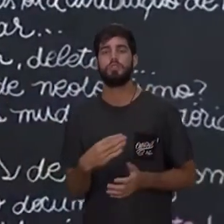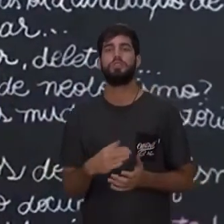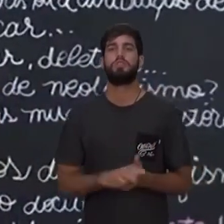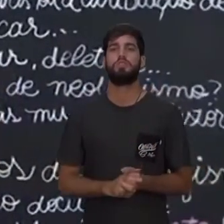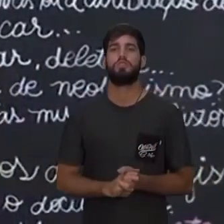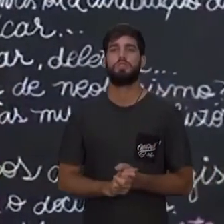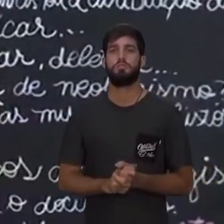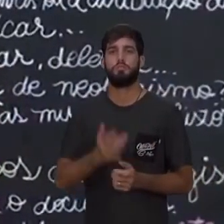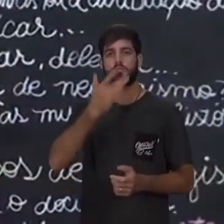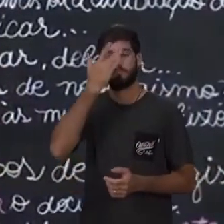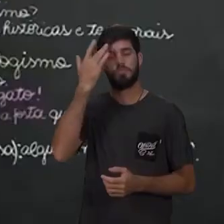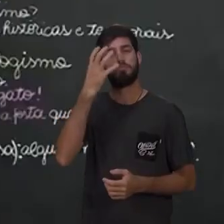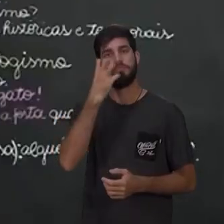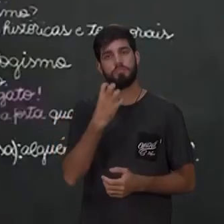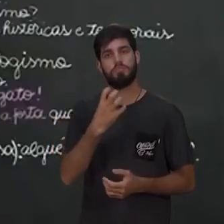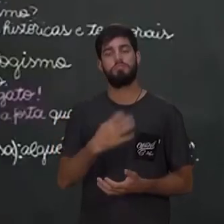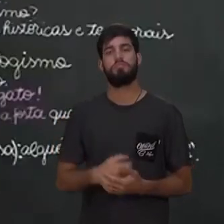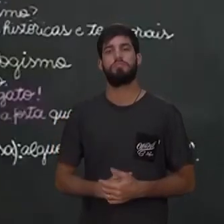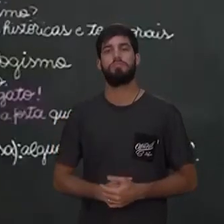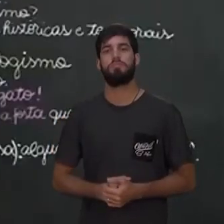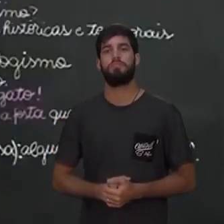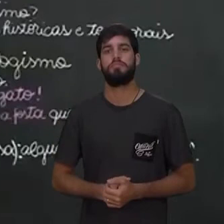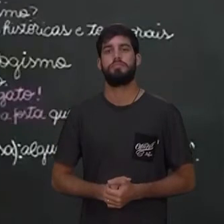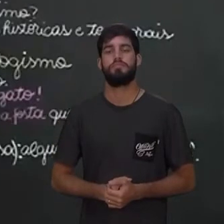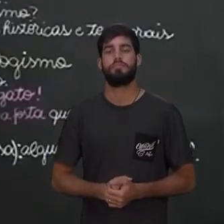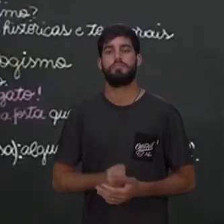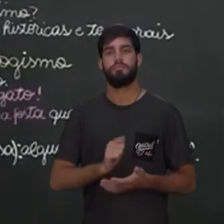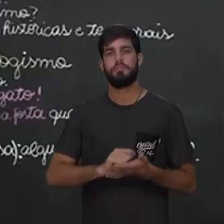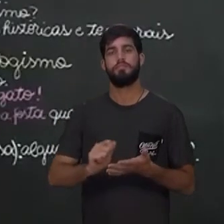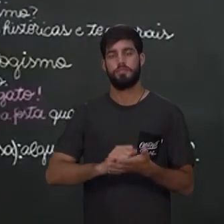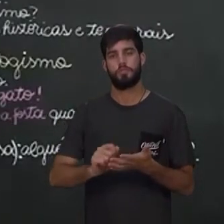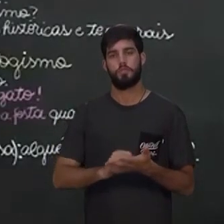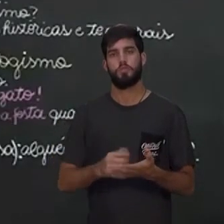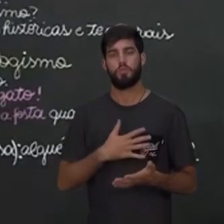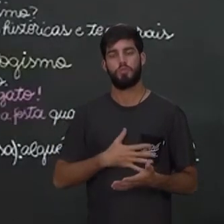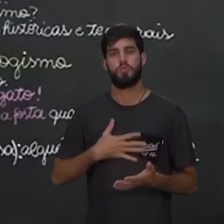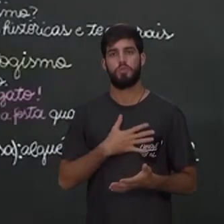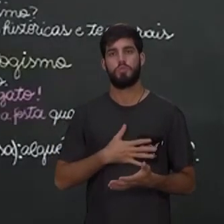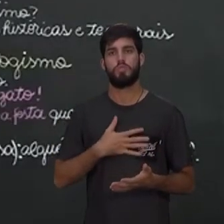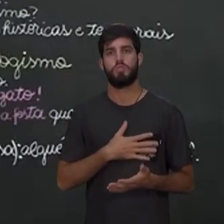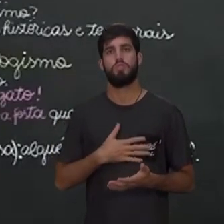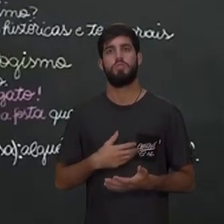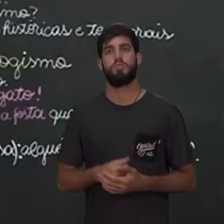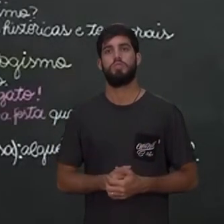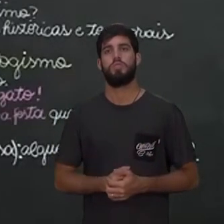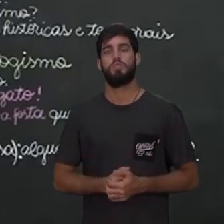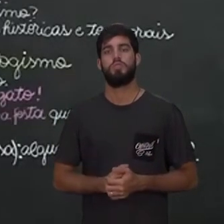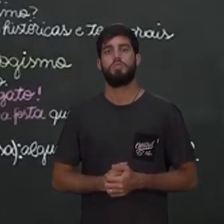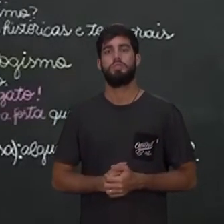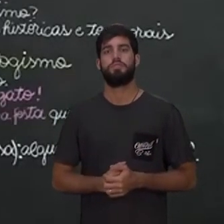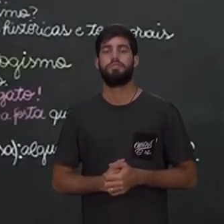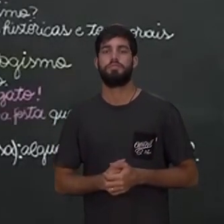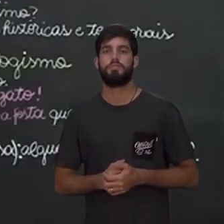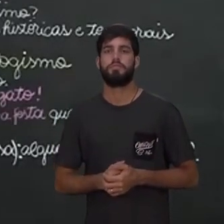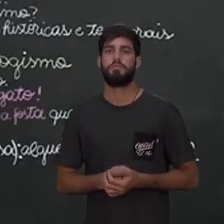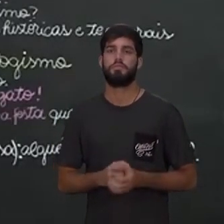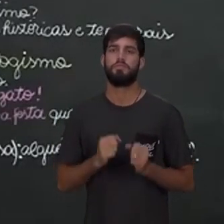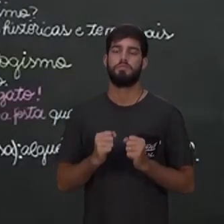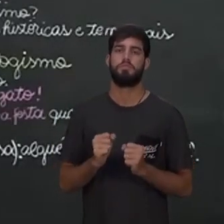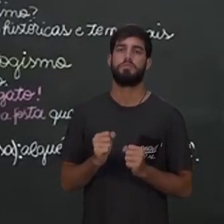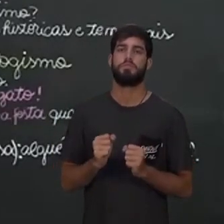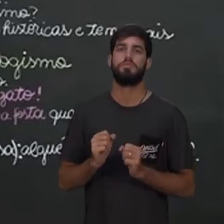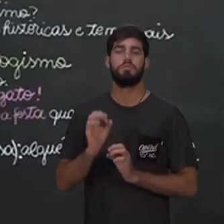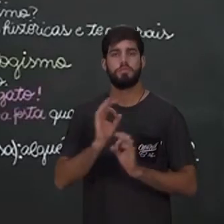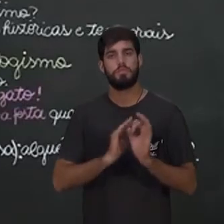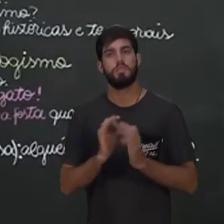sério, alguém muito sisudo. Então, os escritores, eles também gostam de recorrer a essa possibilidade linguística, que